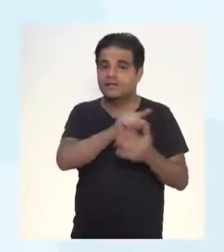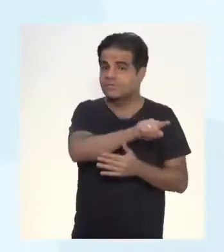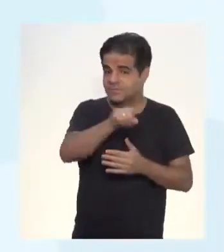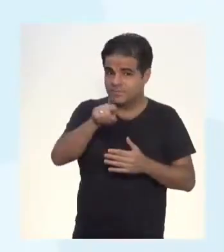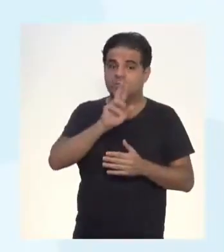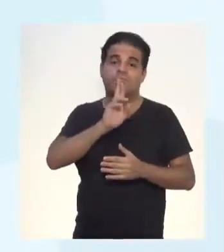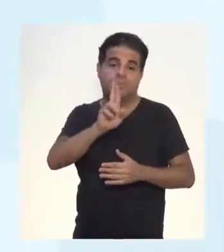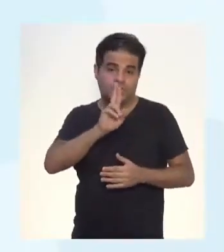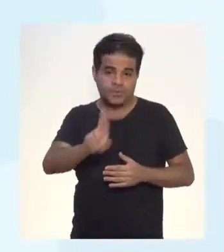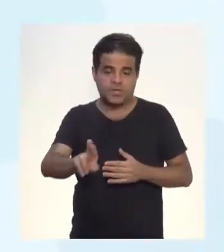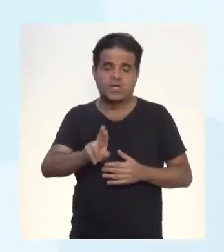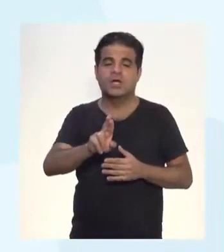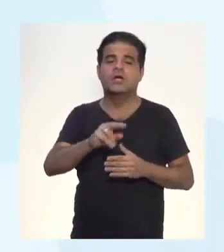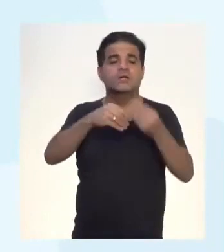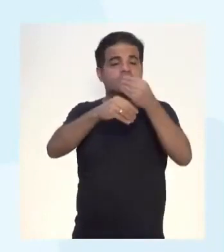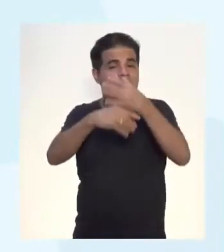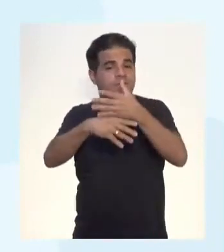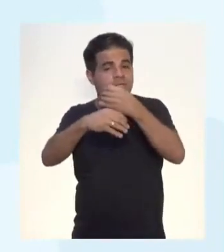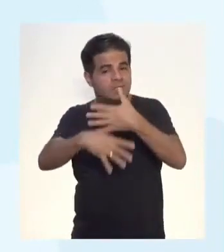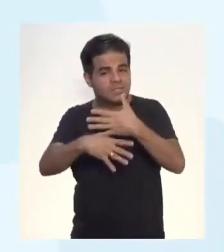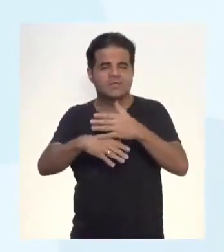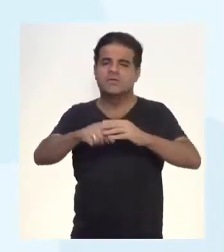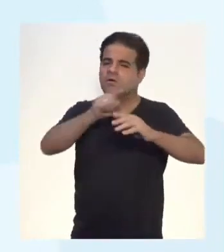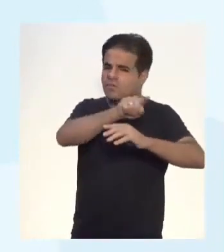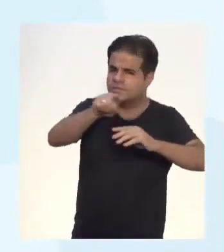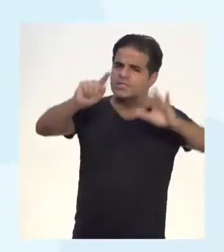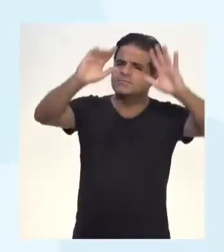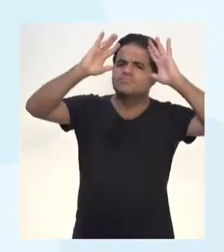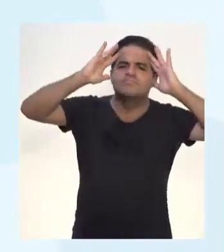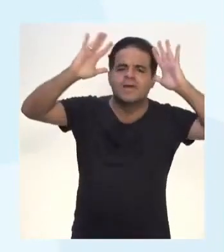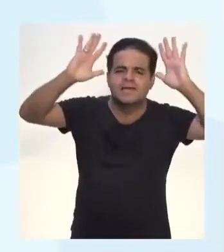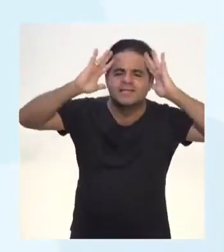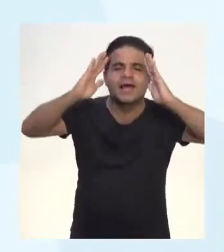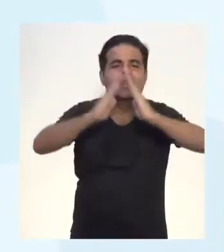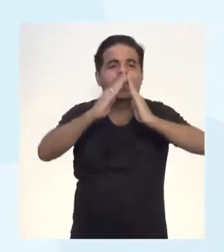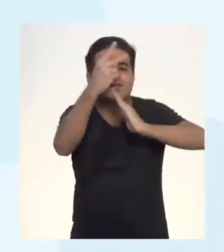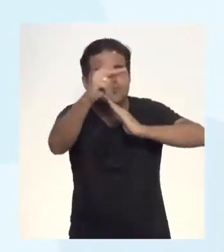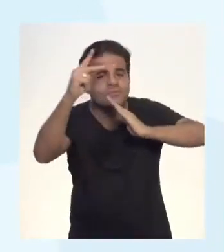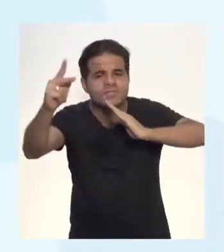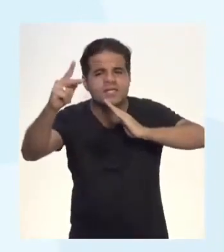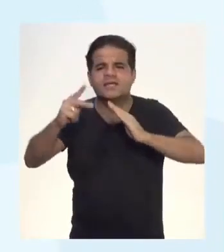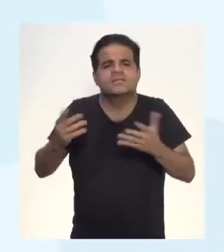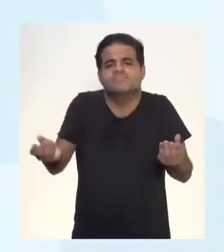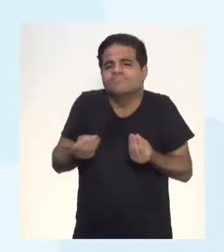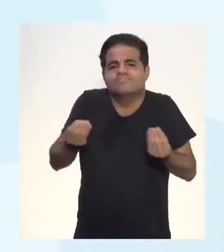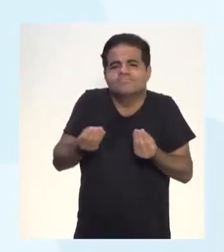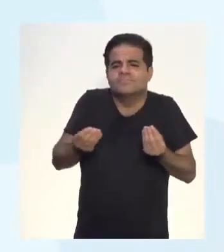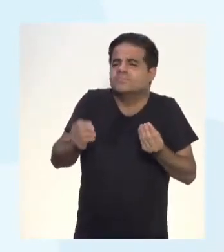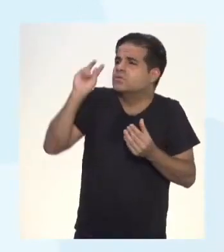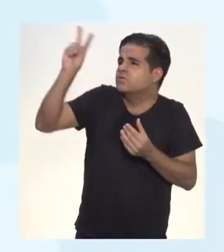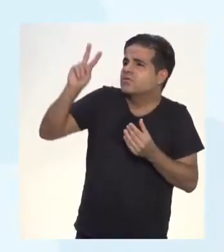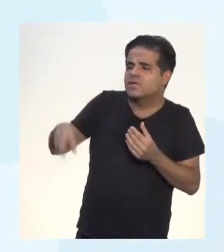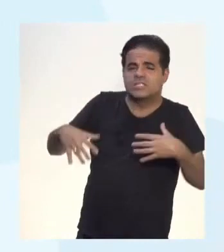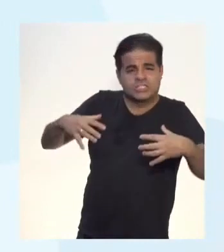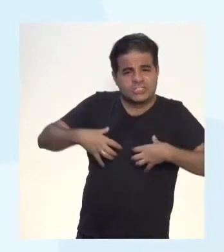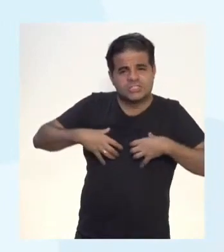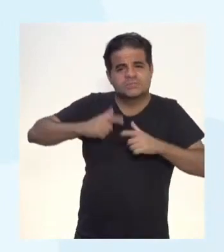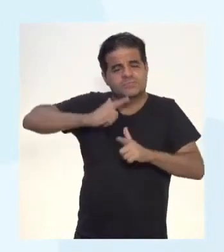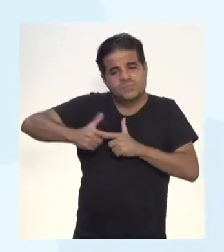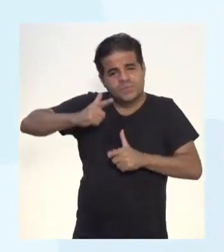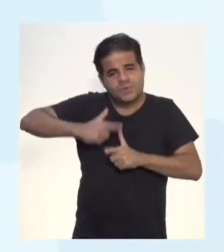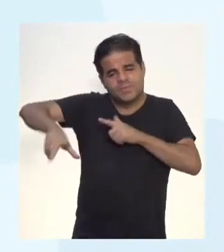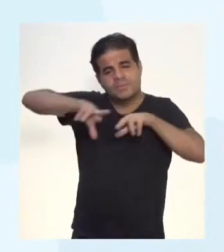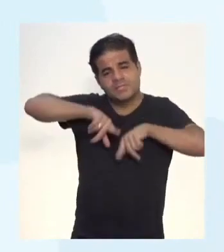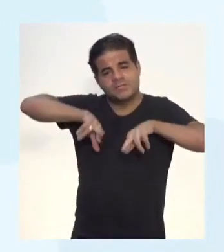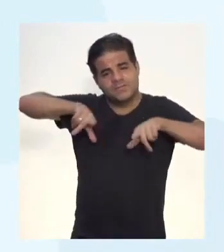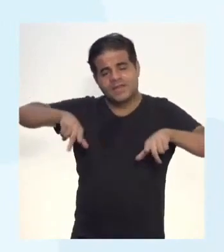responderem no chat, ou, né, pensarem aí na casa de vocês, que para você, como cidadão, né, a gente viu sobre vários tipos de problema, tanto na aula